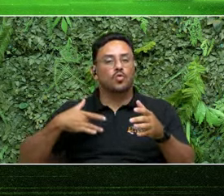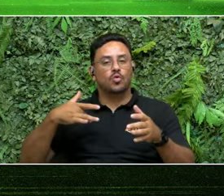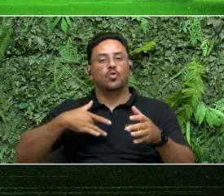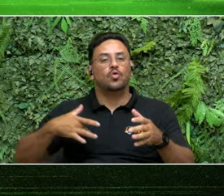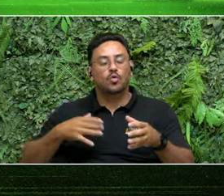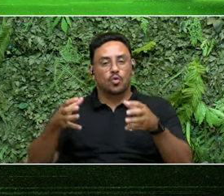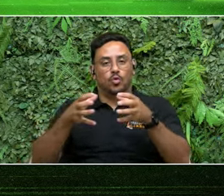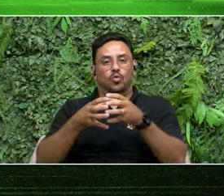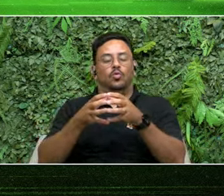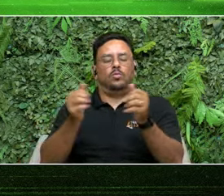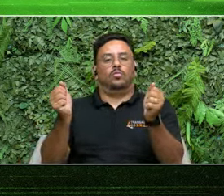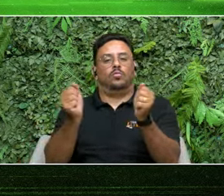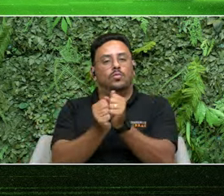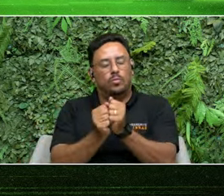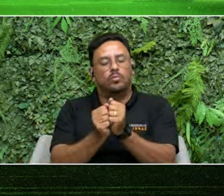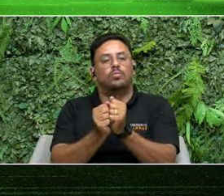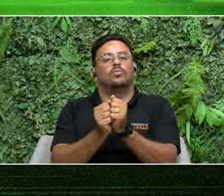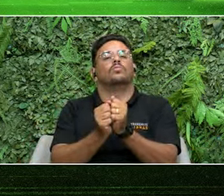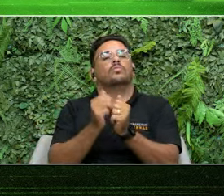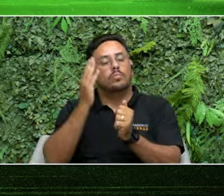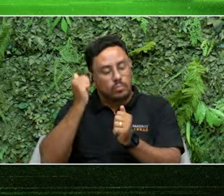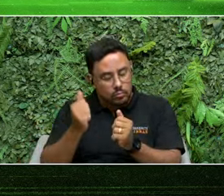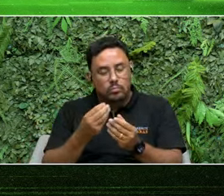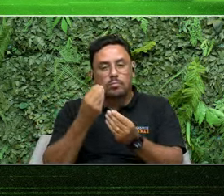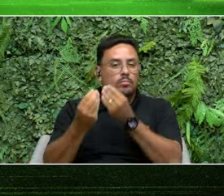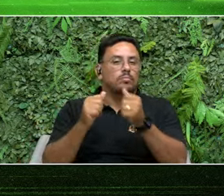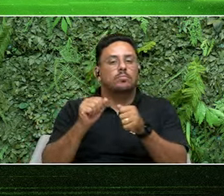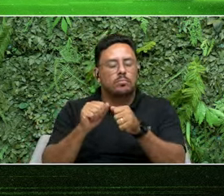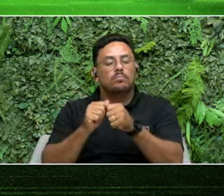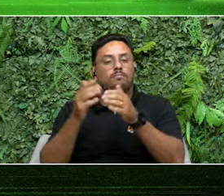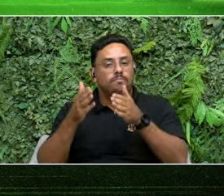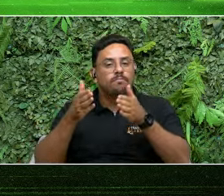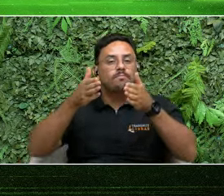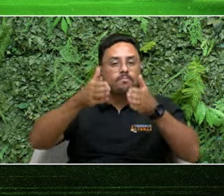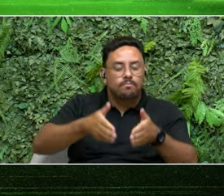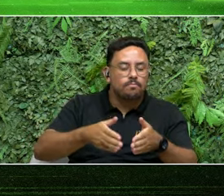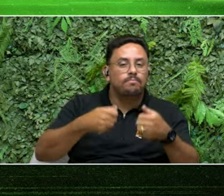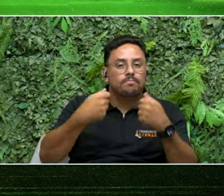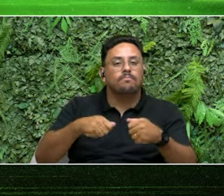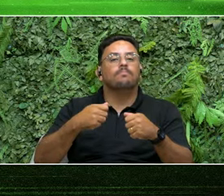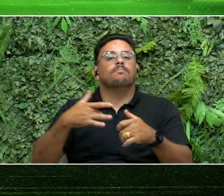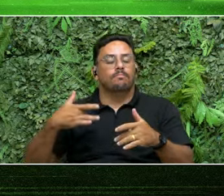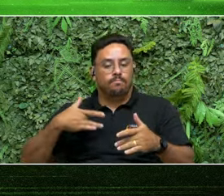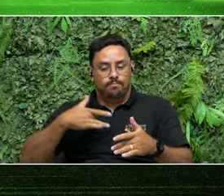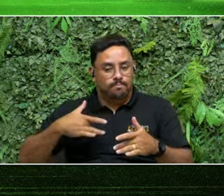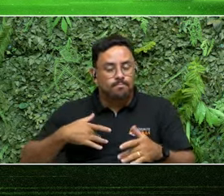cruo un ho presente